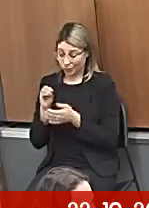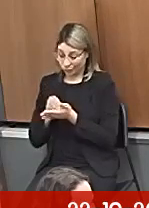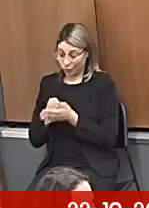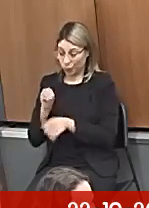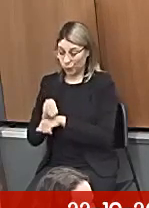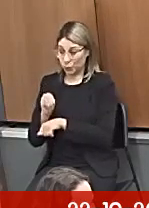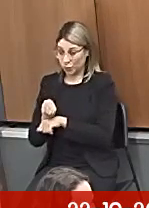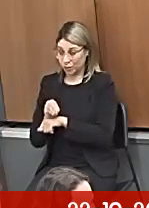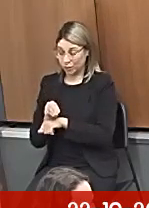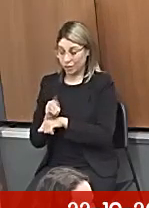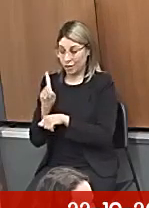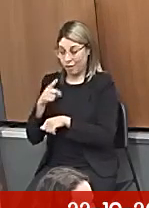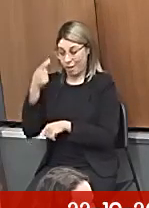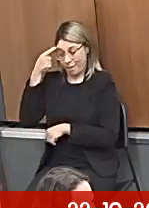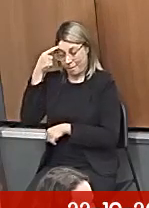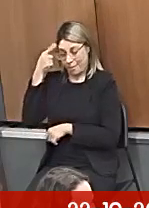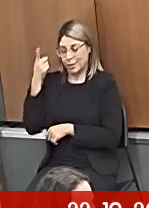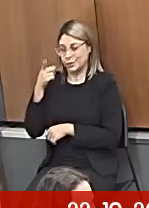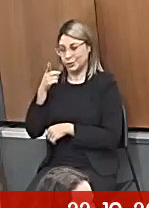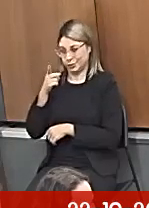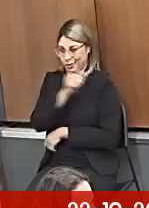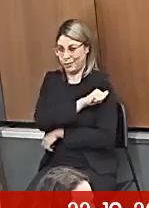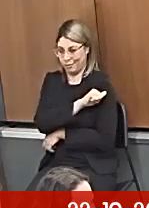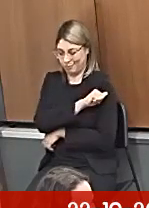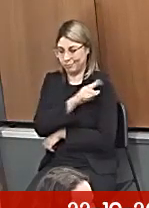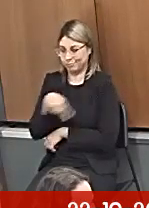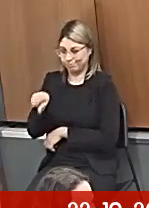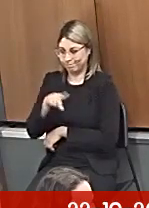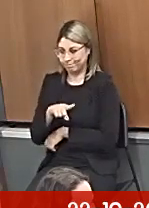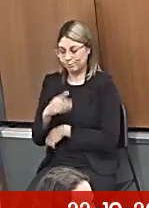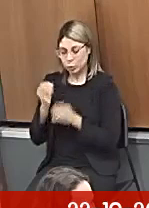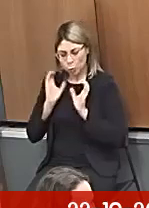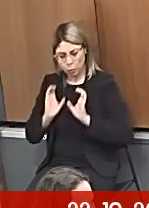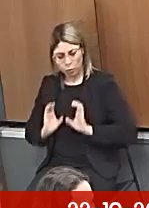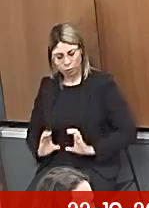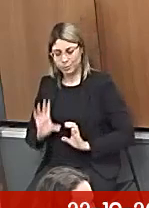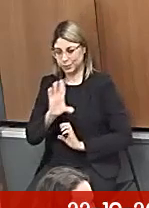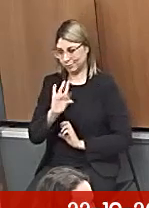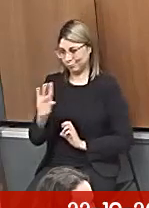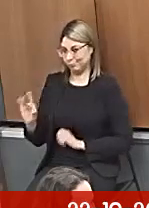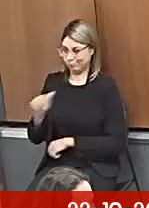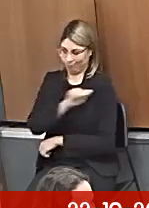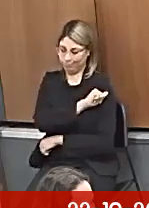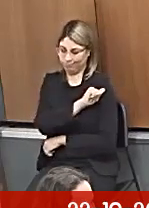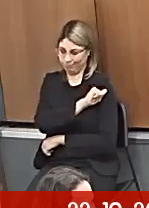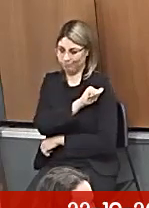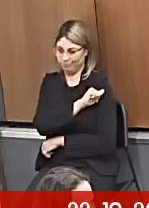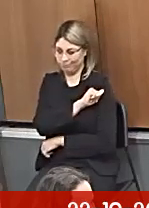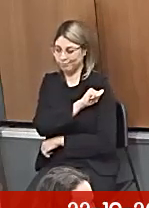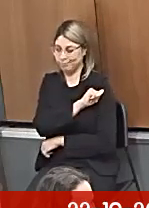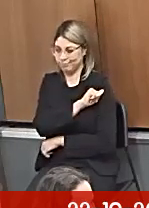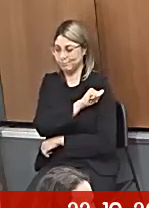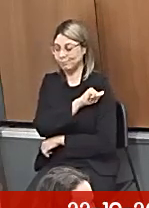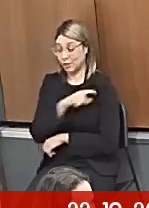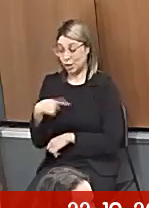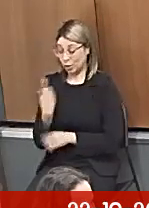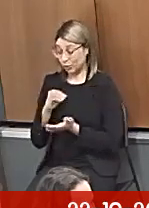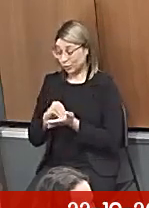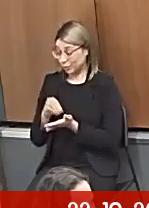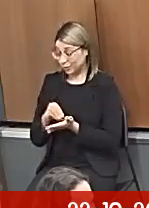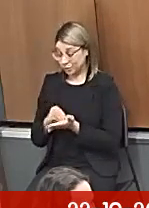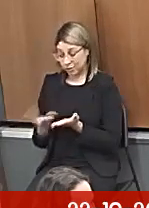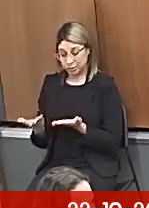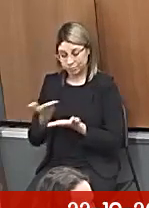cabeça de nosso alunado, do comportamento de nosso alunado. Nós não estamos